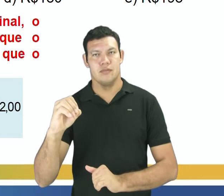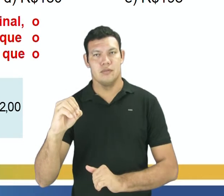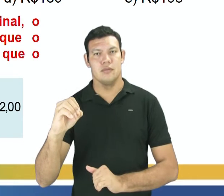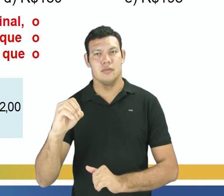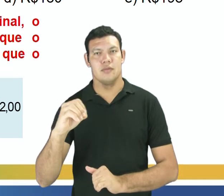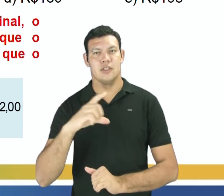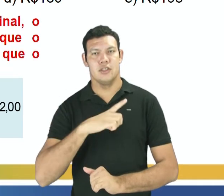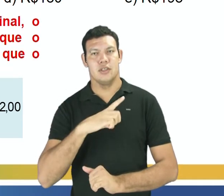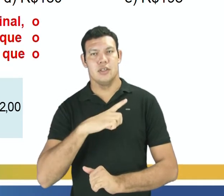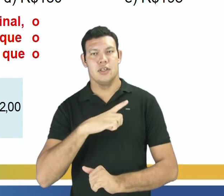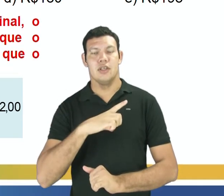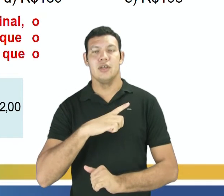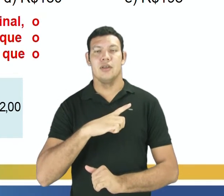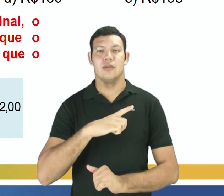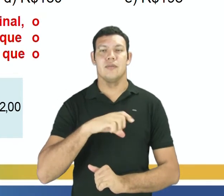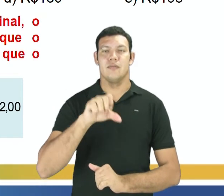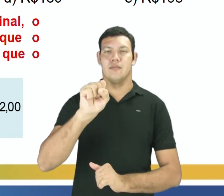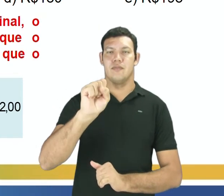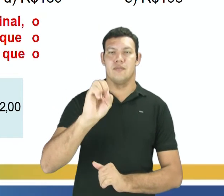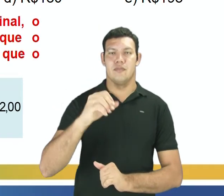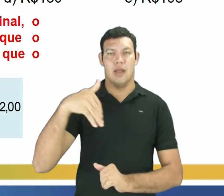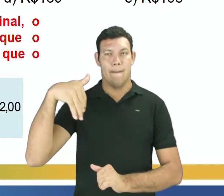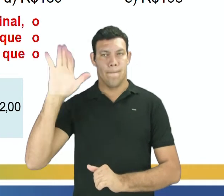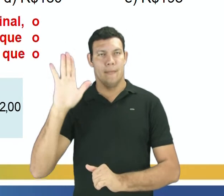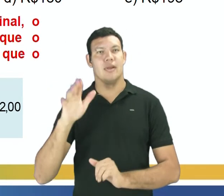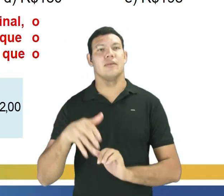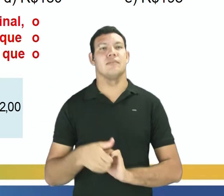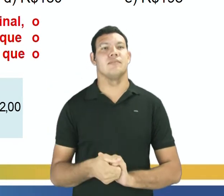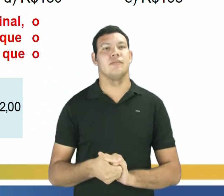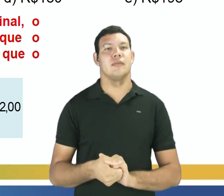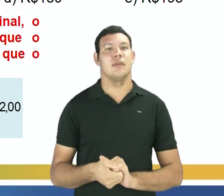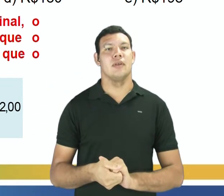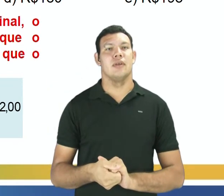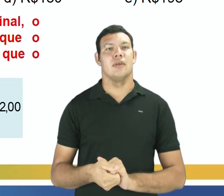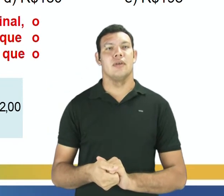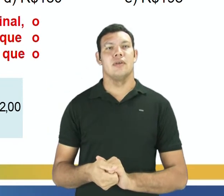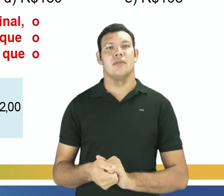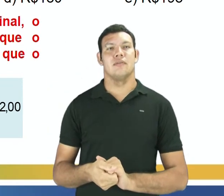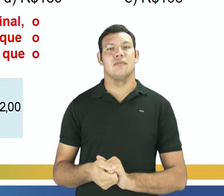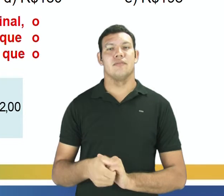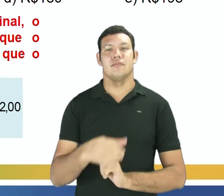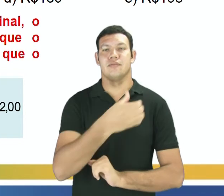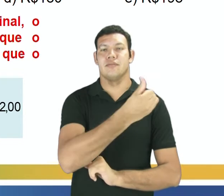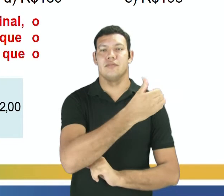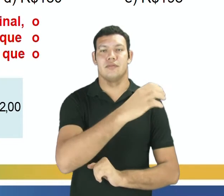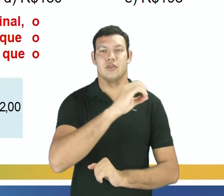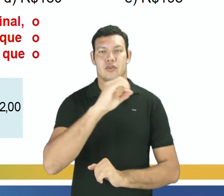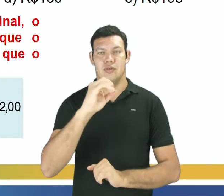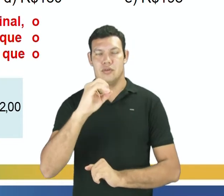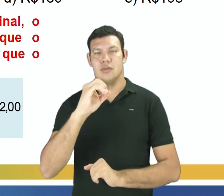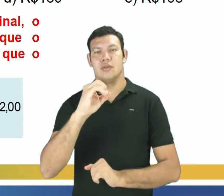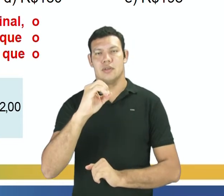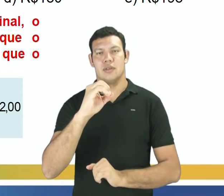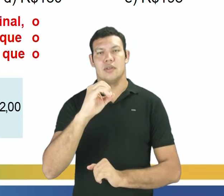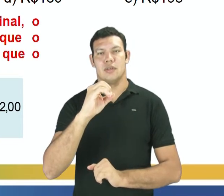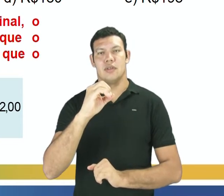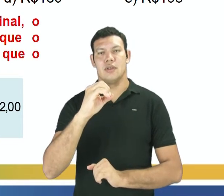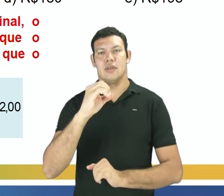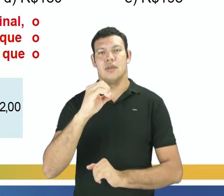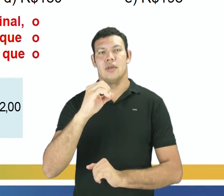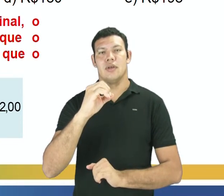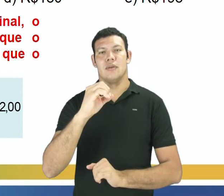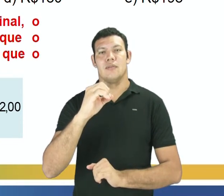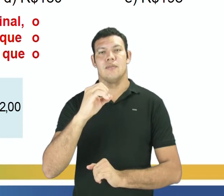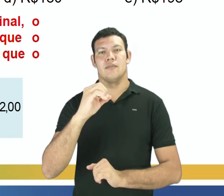aí um acréscimo de R$80. Por isso que 600 equivale a 80. Assim, o que